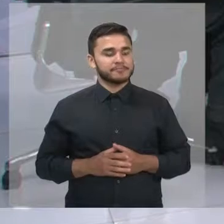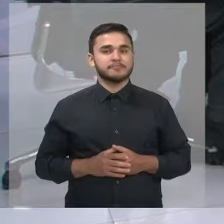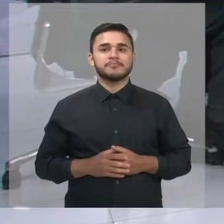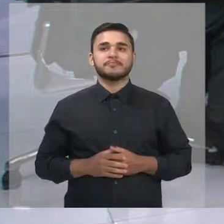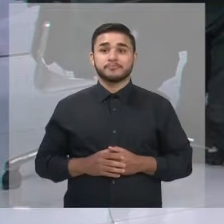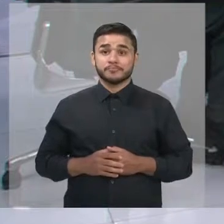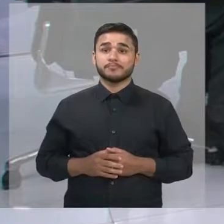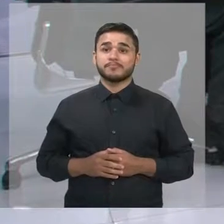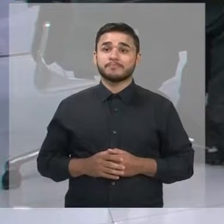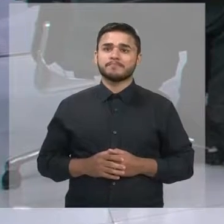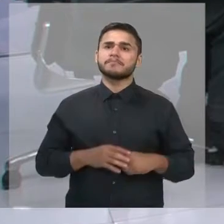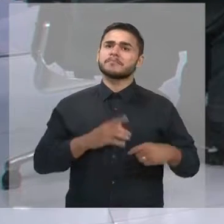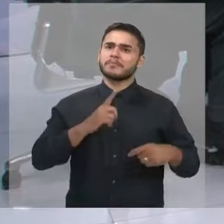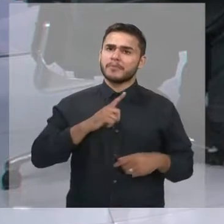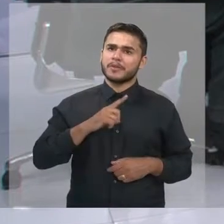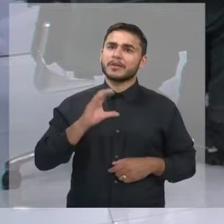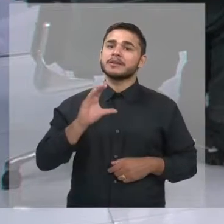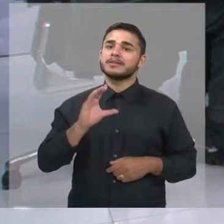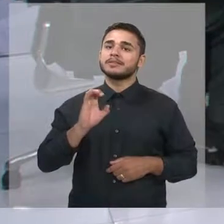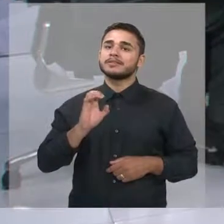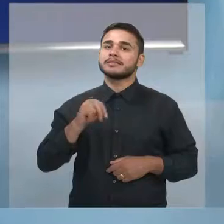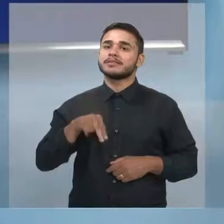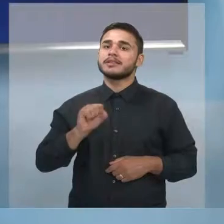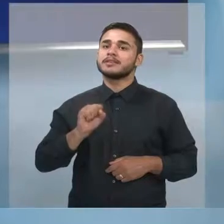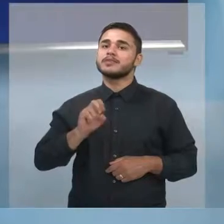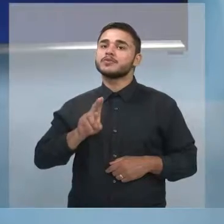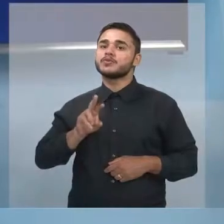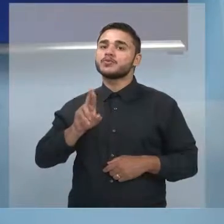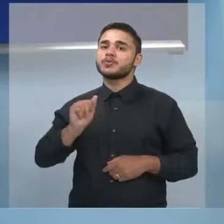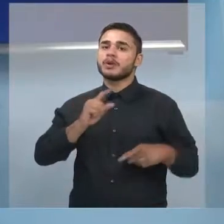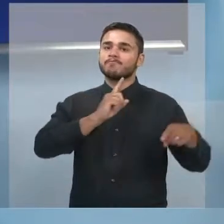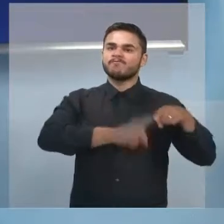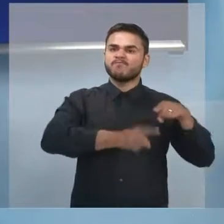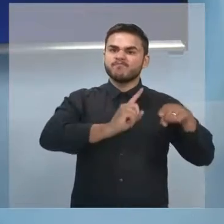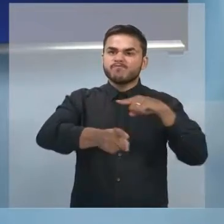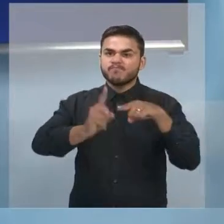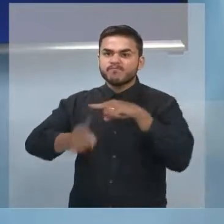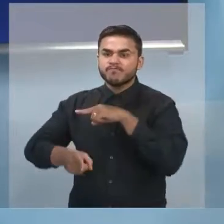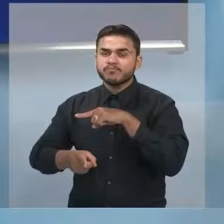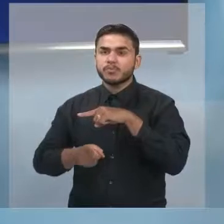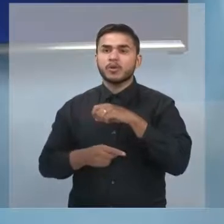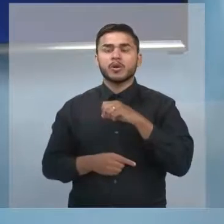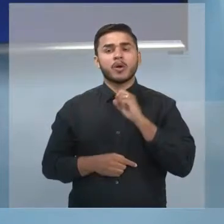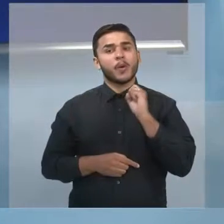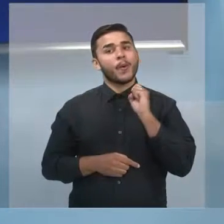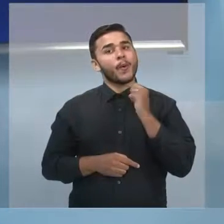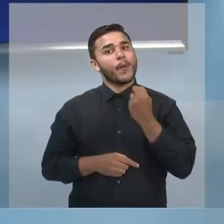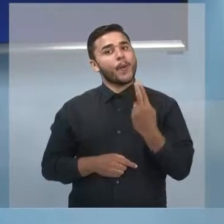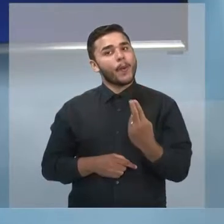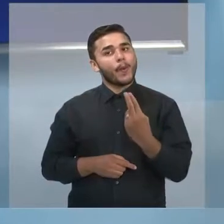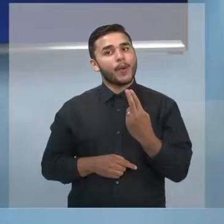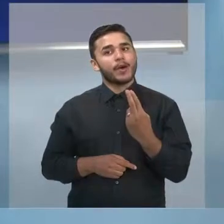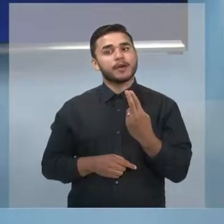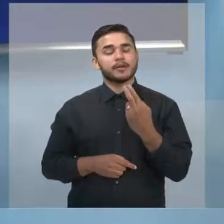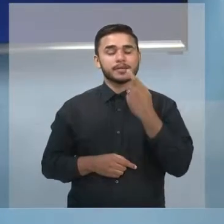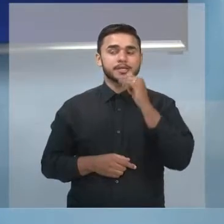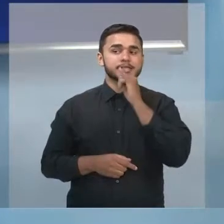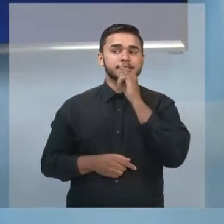entre censura ou apenas a regulação de uma